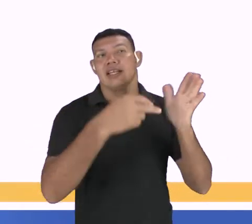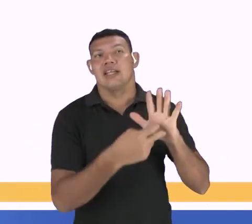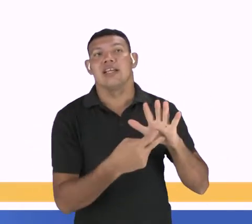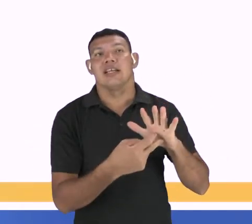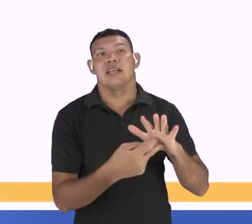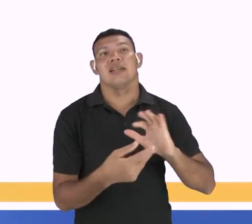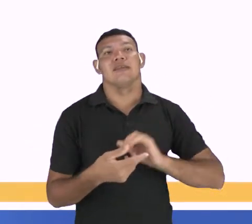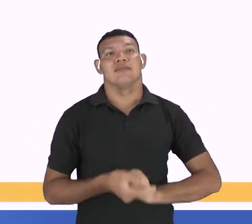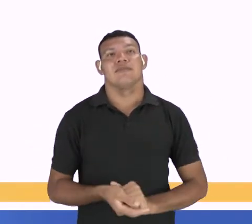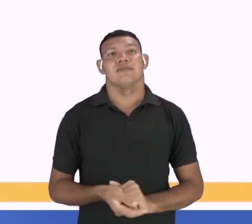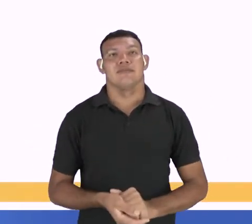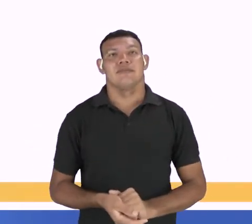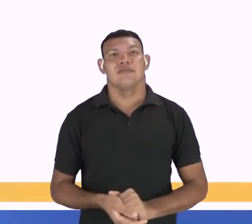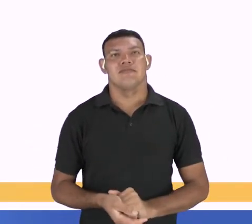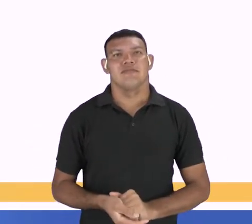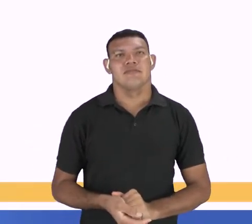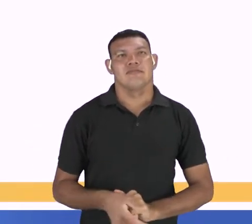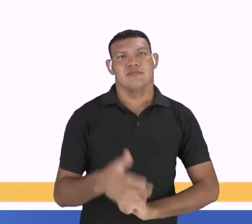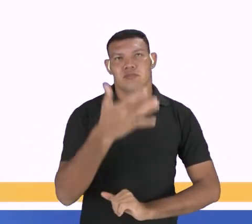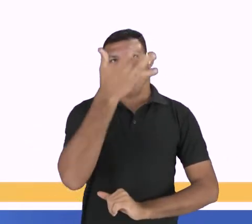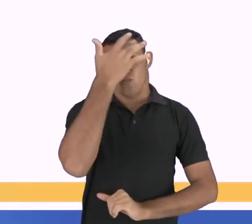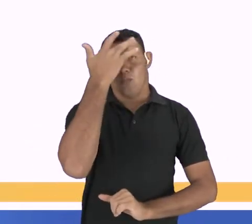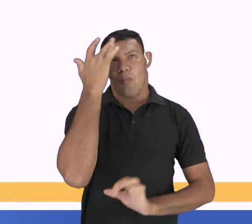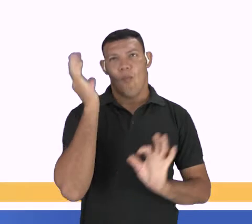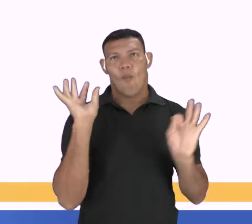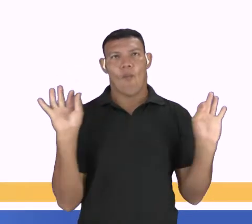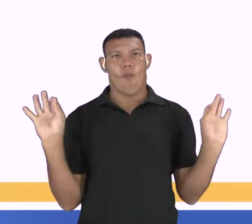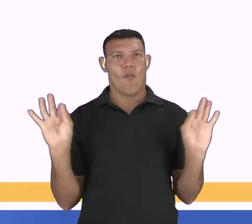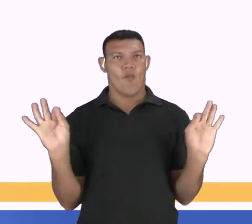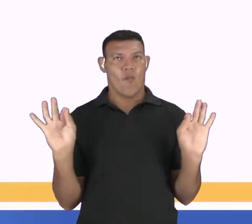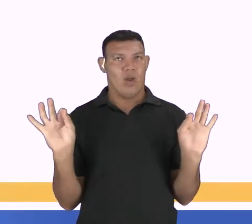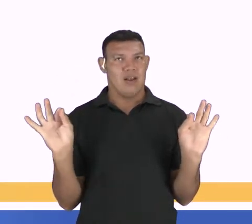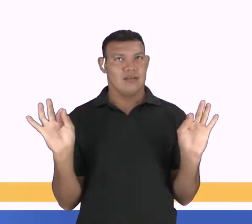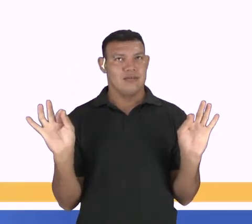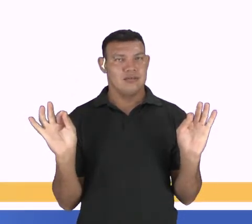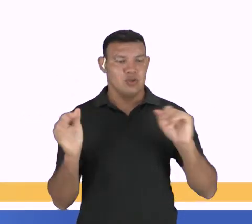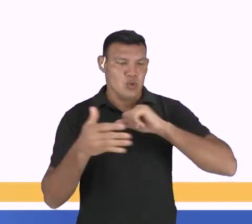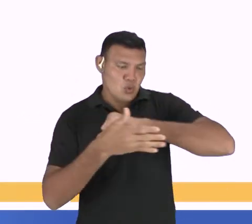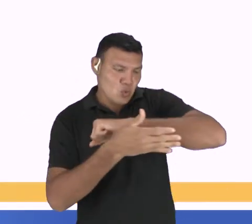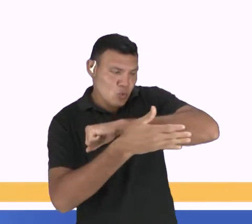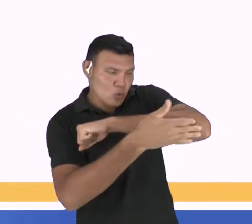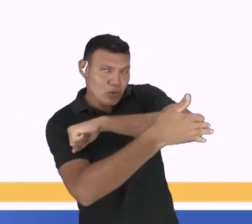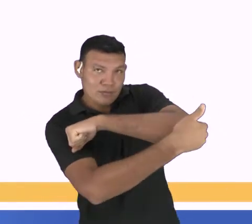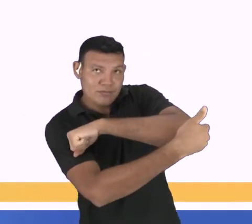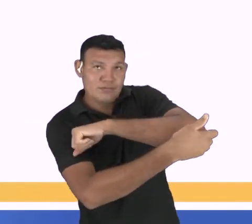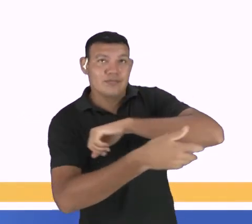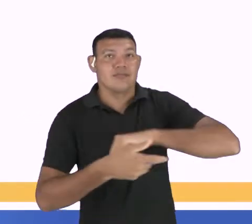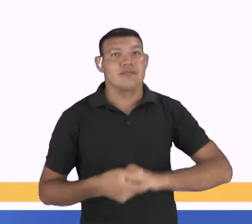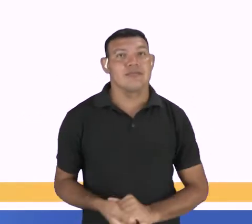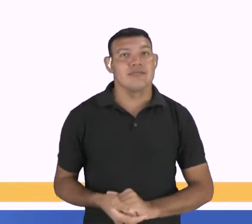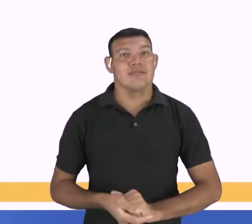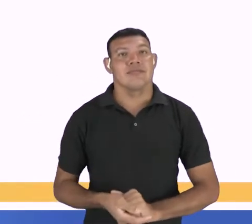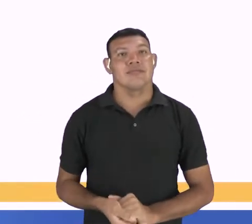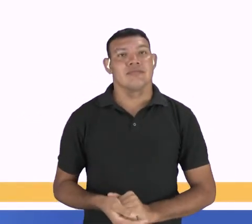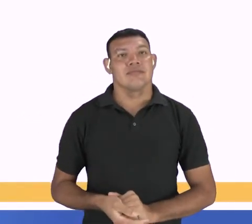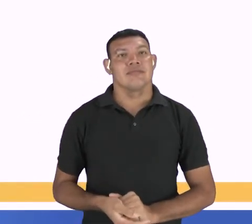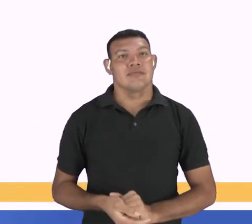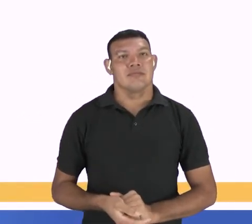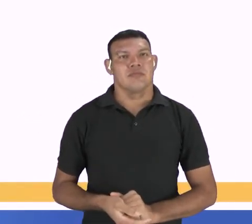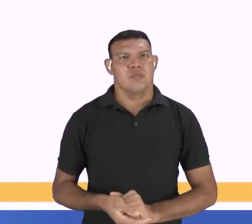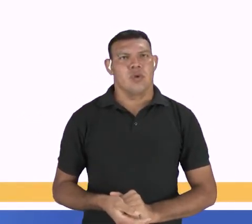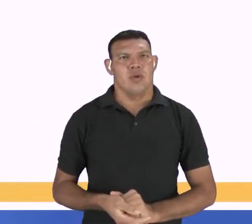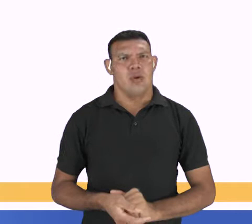esquina alguém, seria a tradução ao pé da letra. Mas na verdade ela significa por alguém contra a